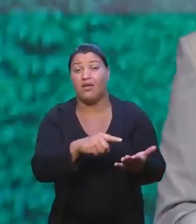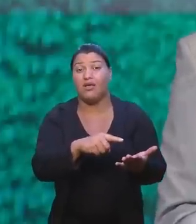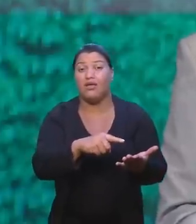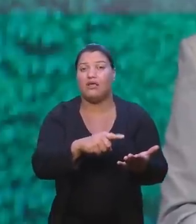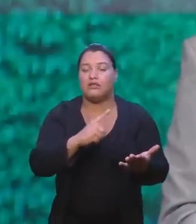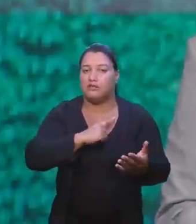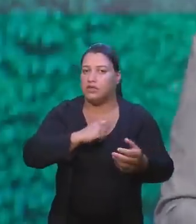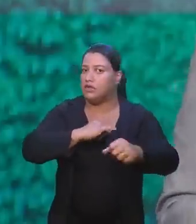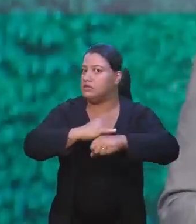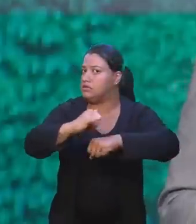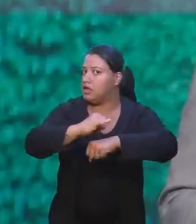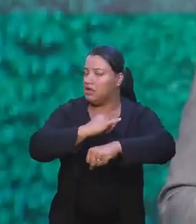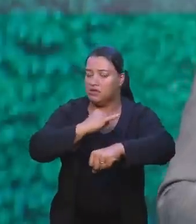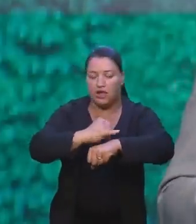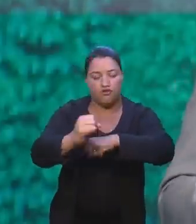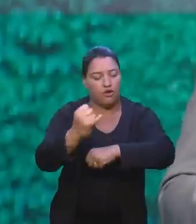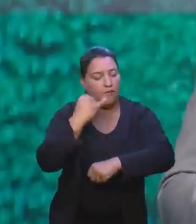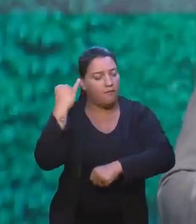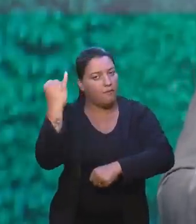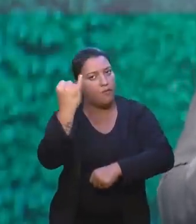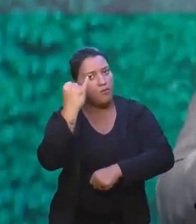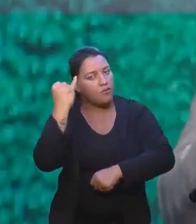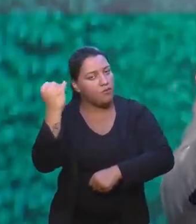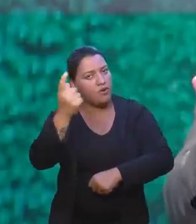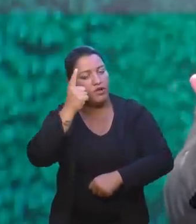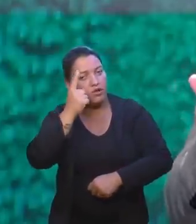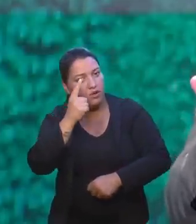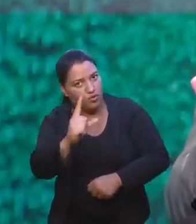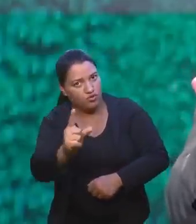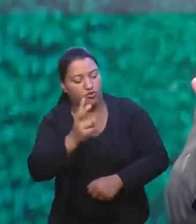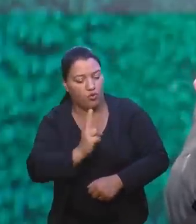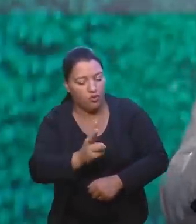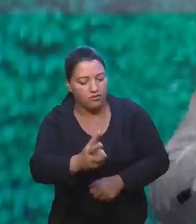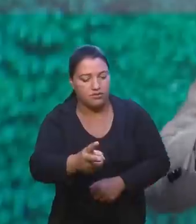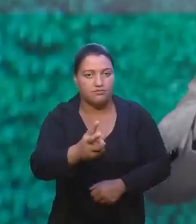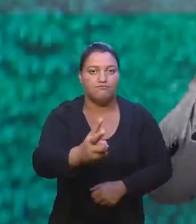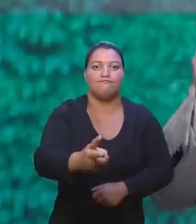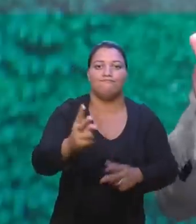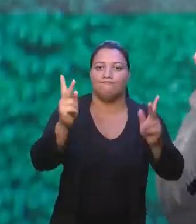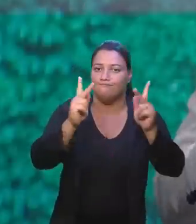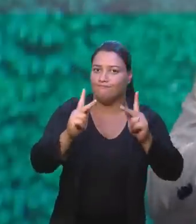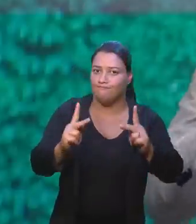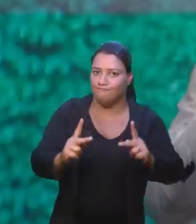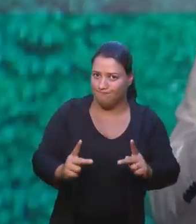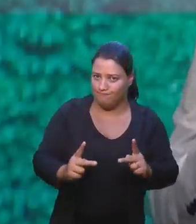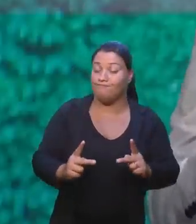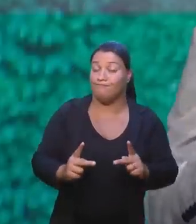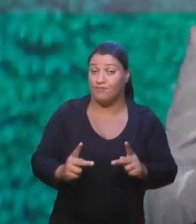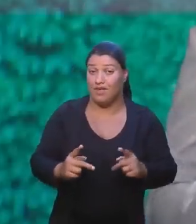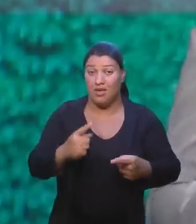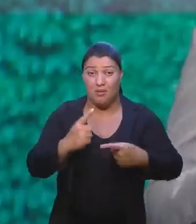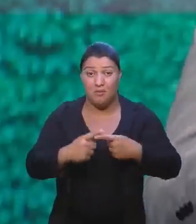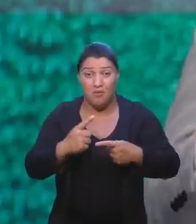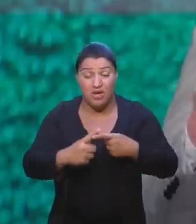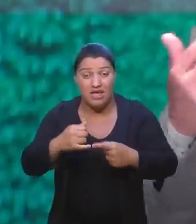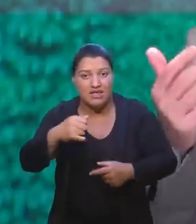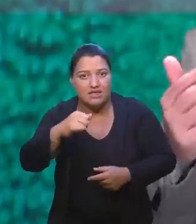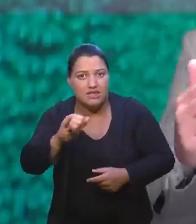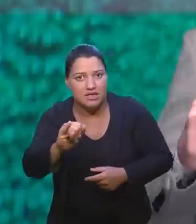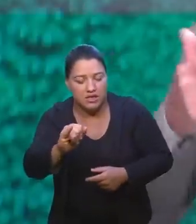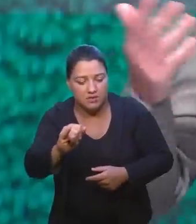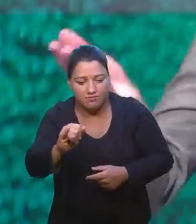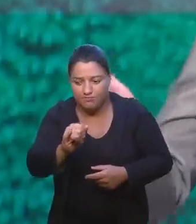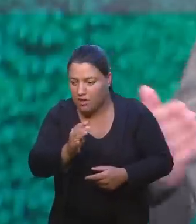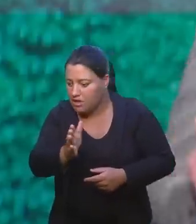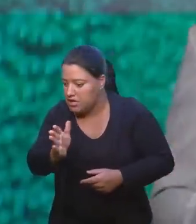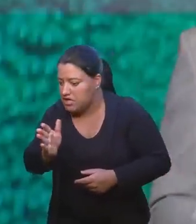recursos valiosos para que a gente possa seguir com relativo equilíbrio. Se oscilamos, caímos, logo buscamos